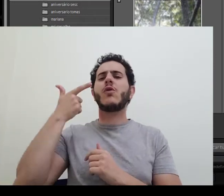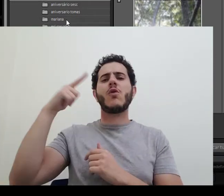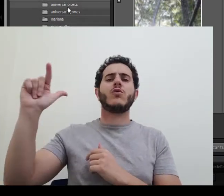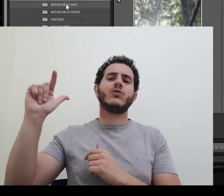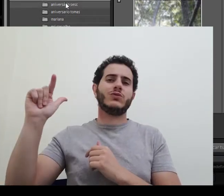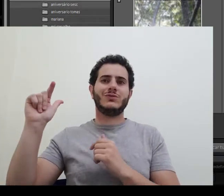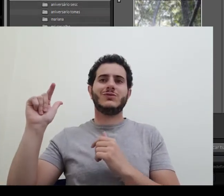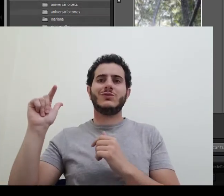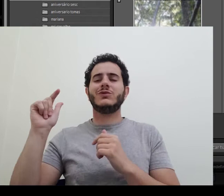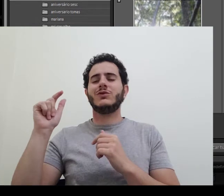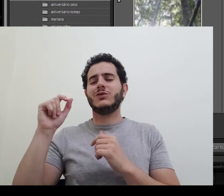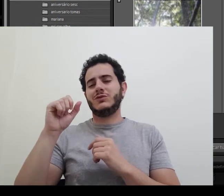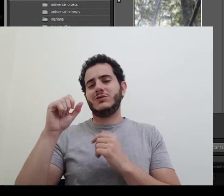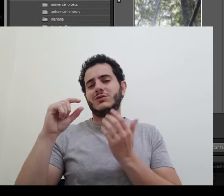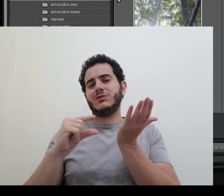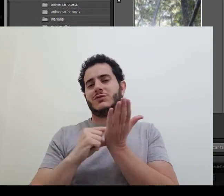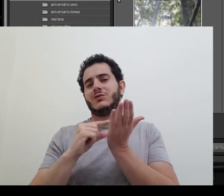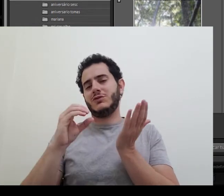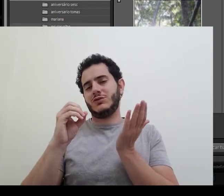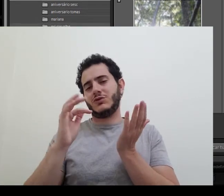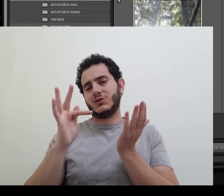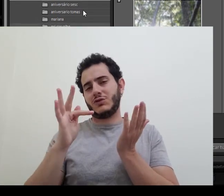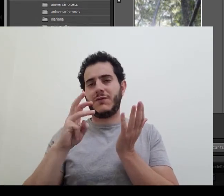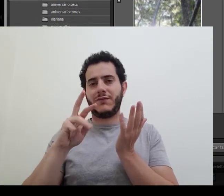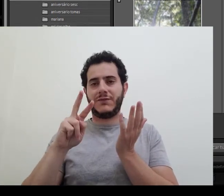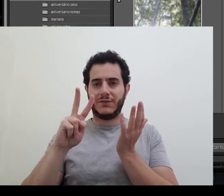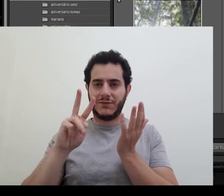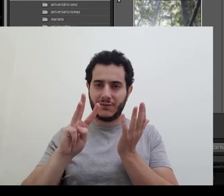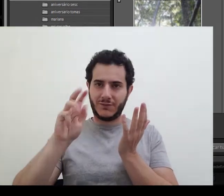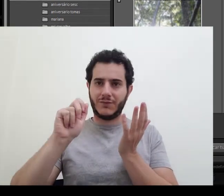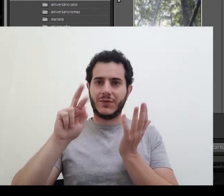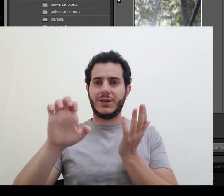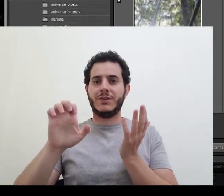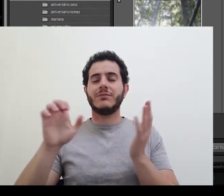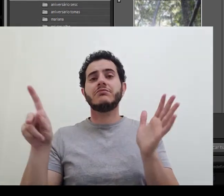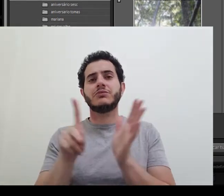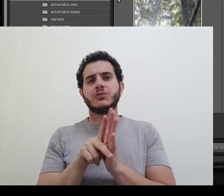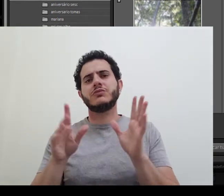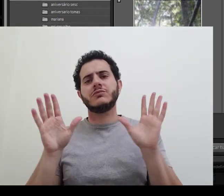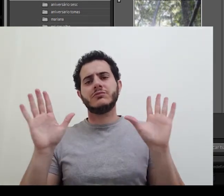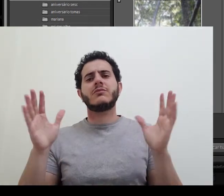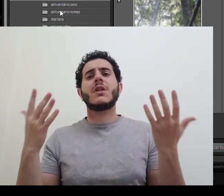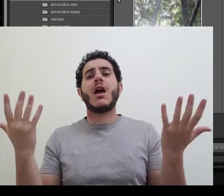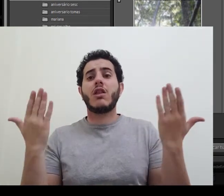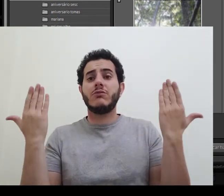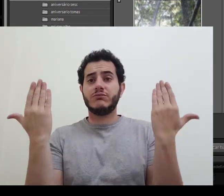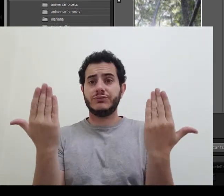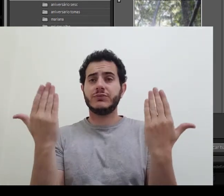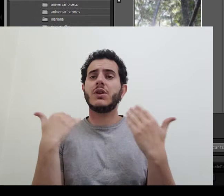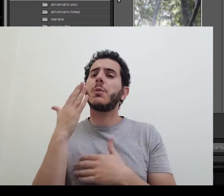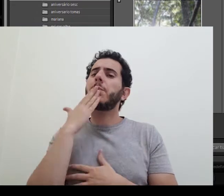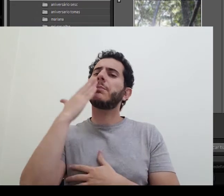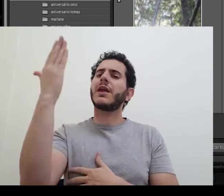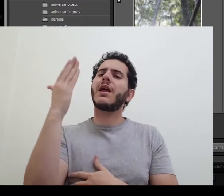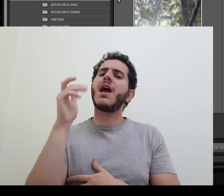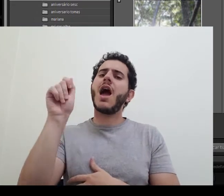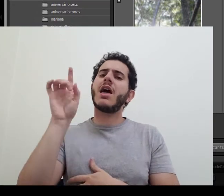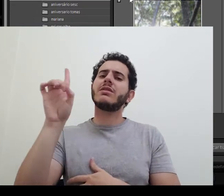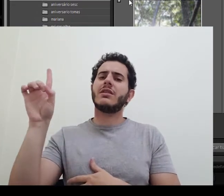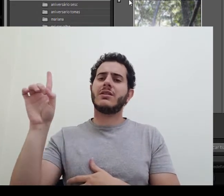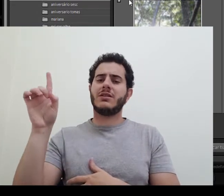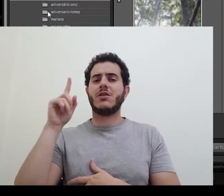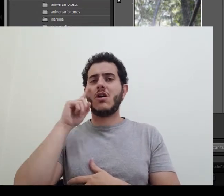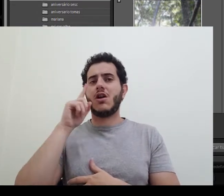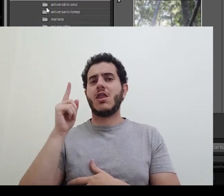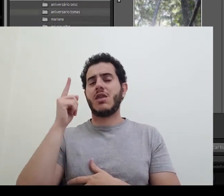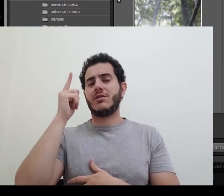Mas no momento eu vou manter aqui com o meu RAW da minha Canon mesmo e vou botar aqui o adicionar. Então eu mantendo o adicionar aqui,